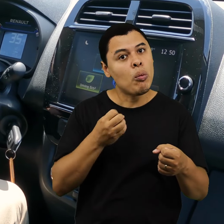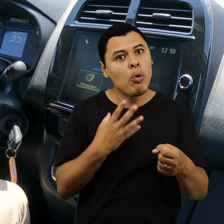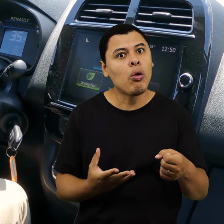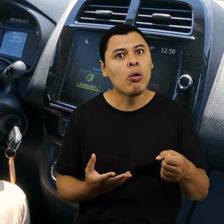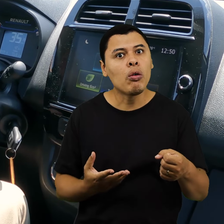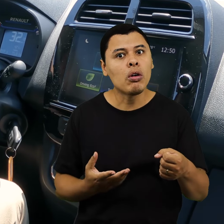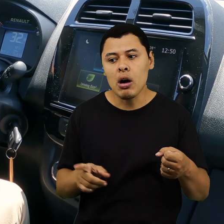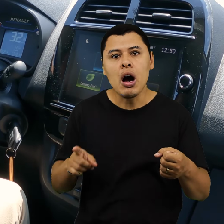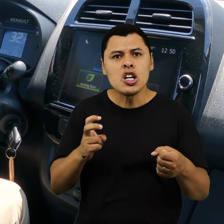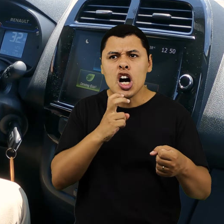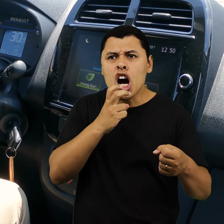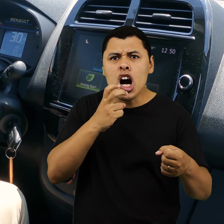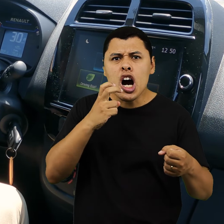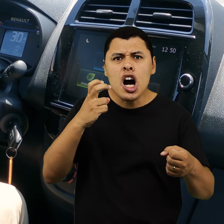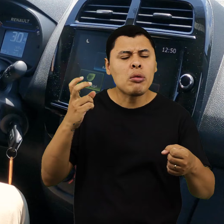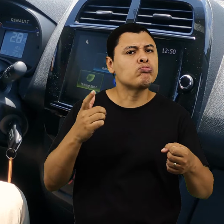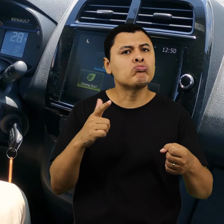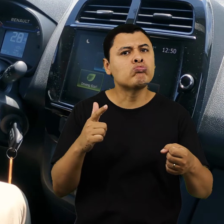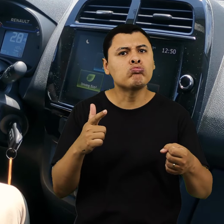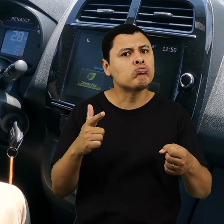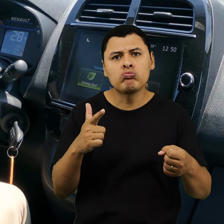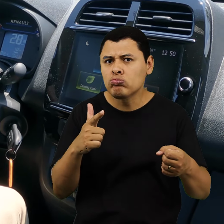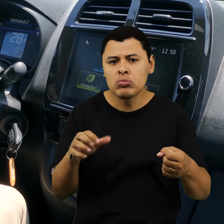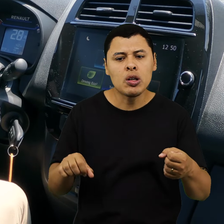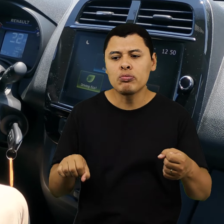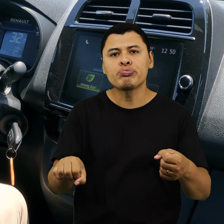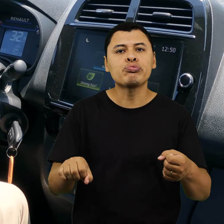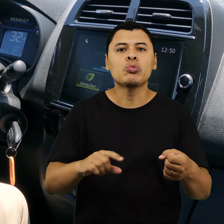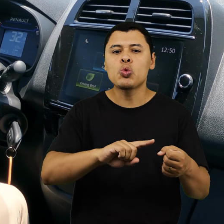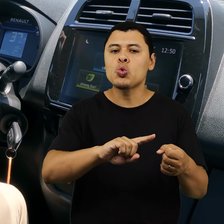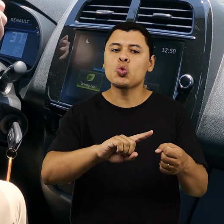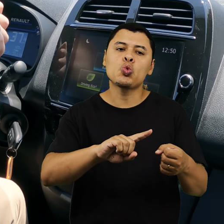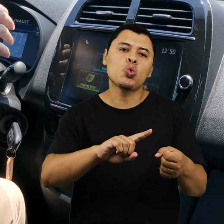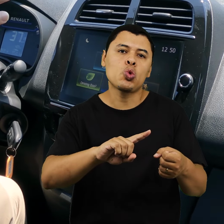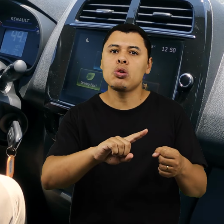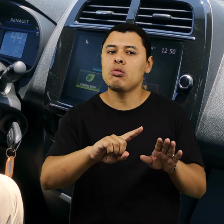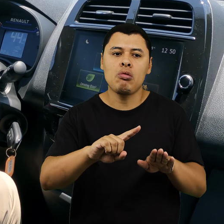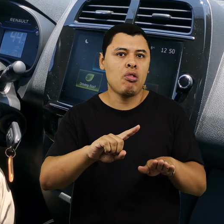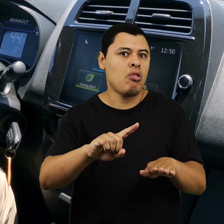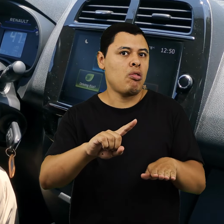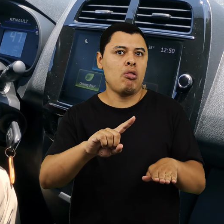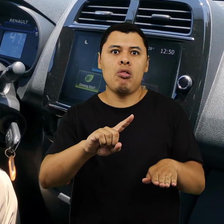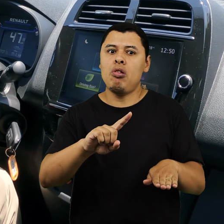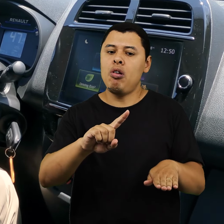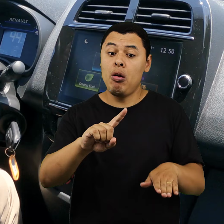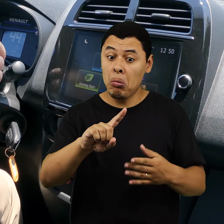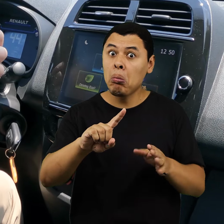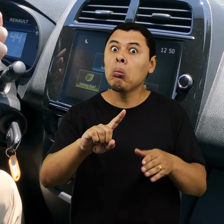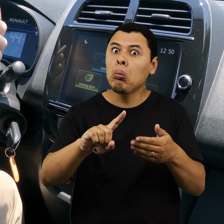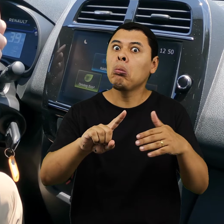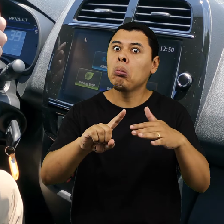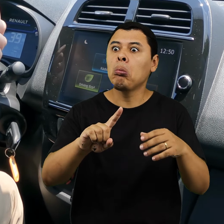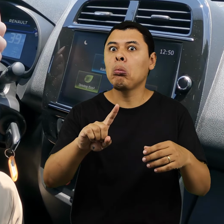Então é mais essa questão de movimentação por conta de você estar num carro estreito, curto, leve e